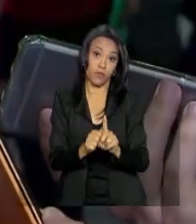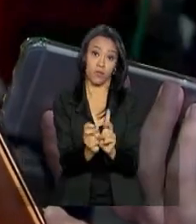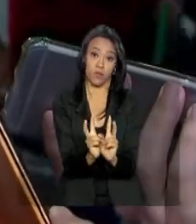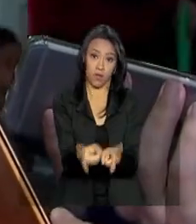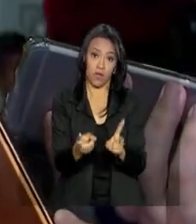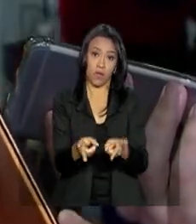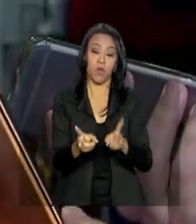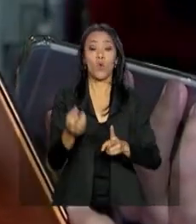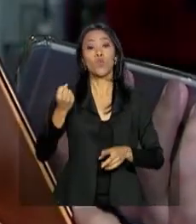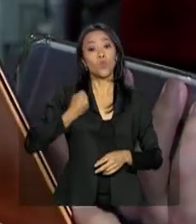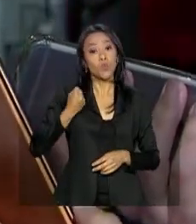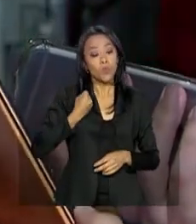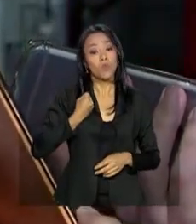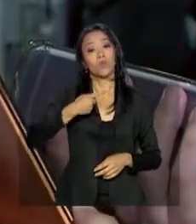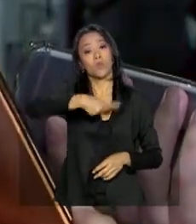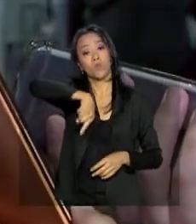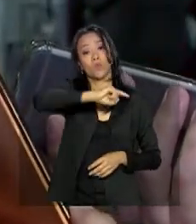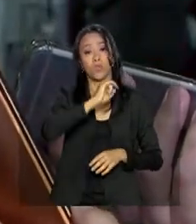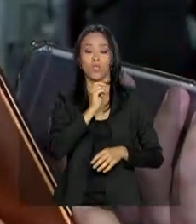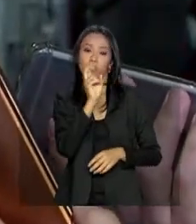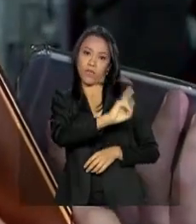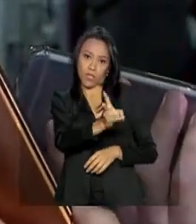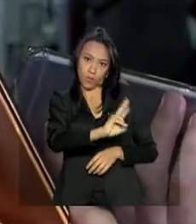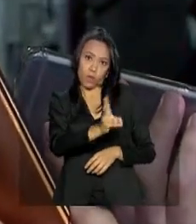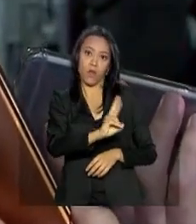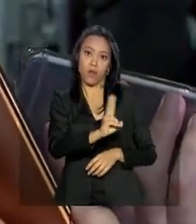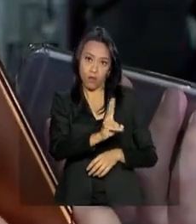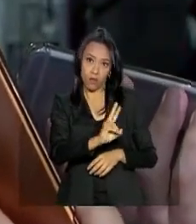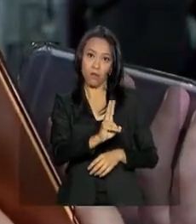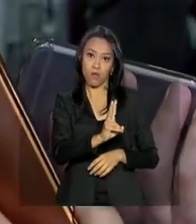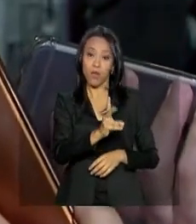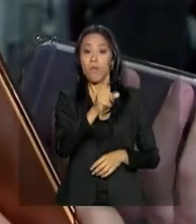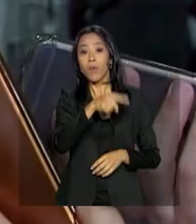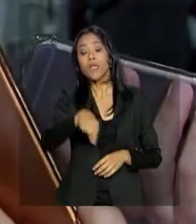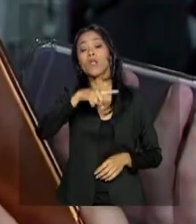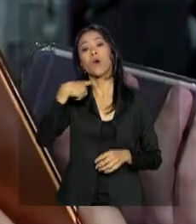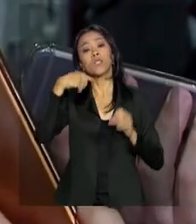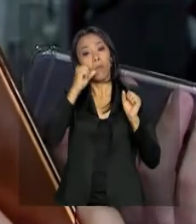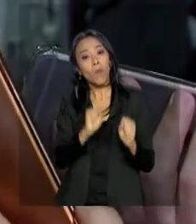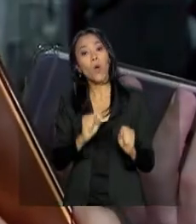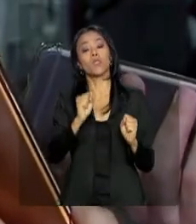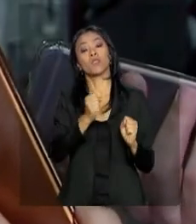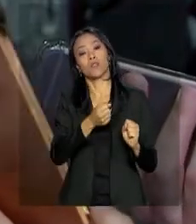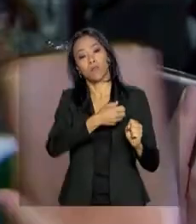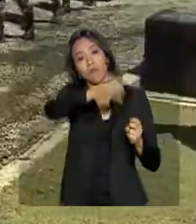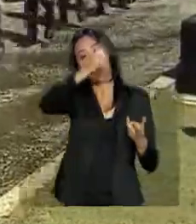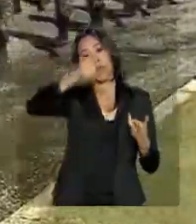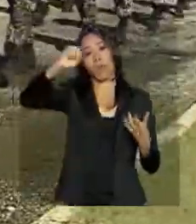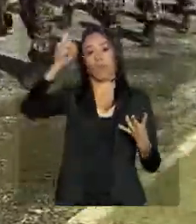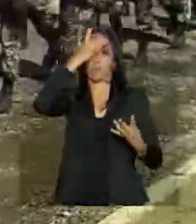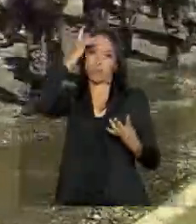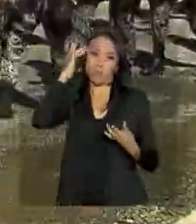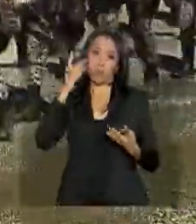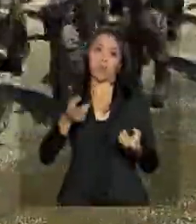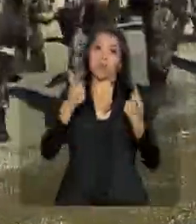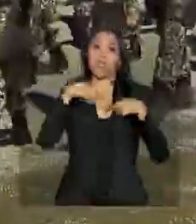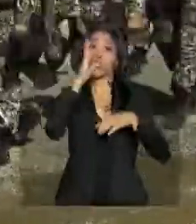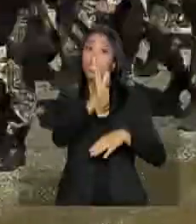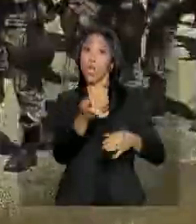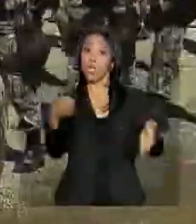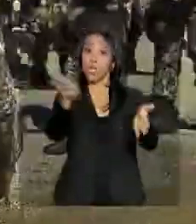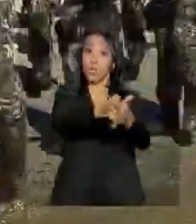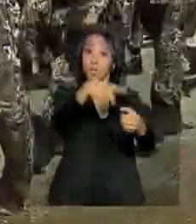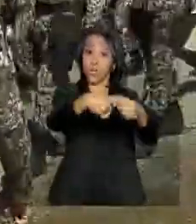com um número suficiente. Na verdade, ele tem que ser maior do que o número de entrada para que a gente possa dar vazão às pessoas. Já estão em Pacaraima